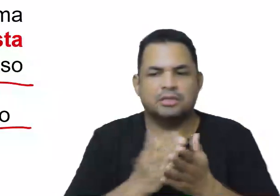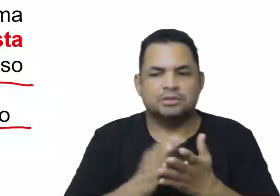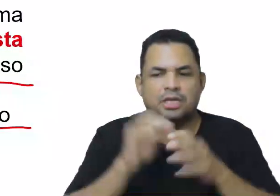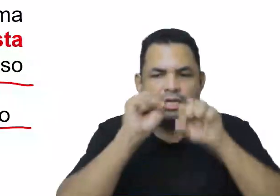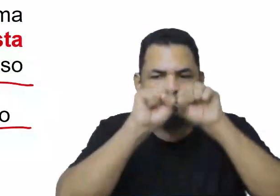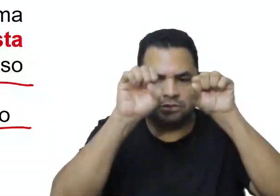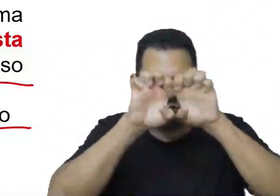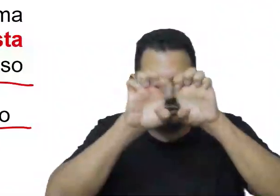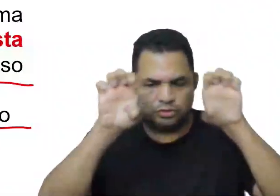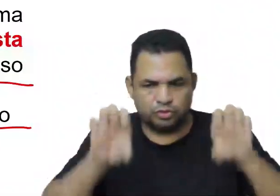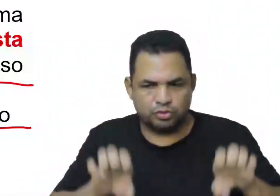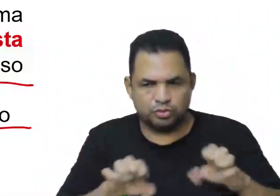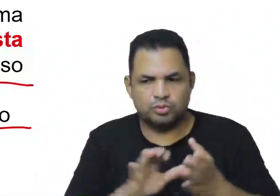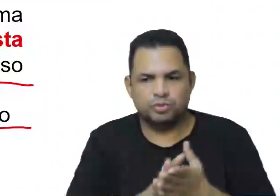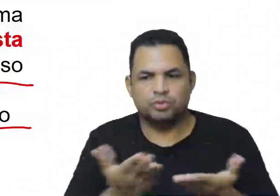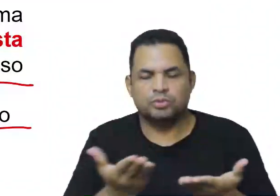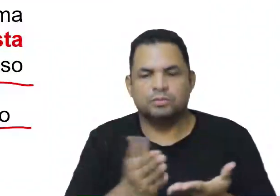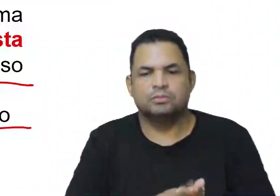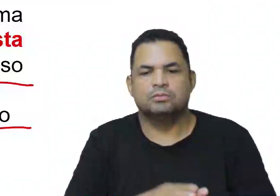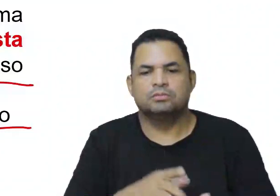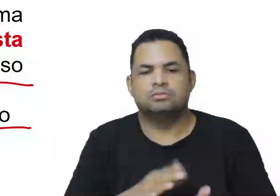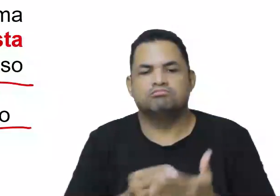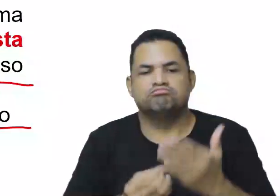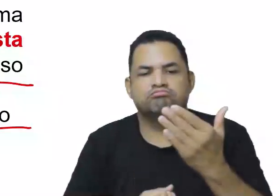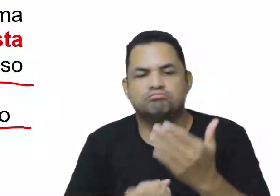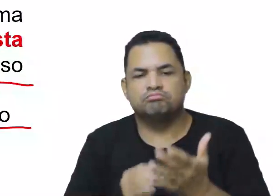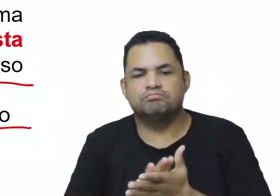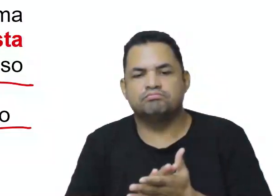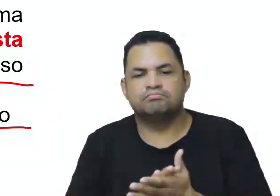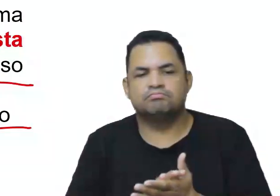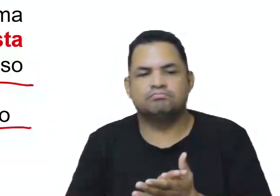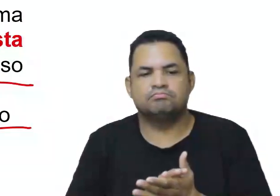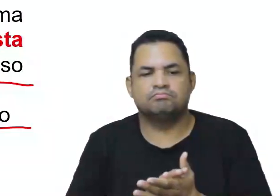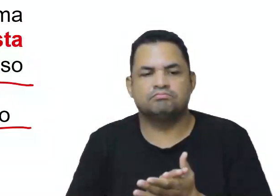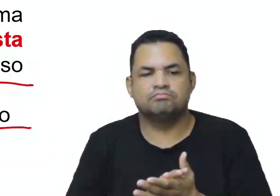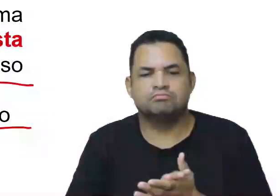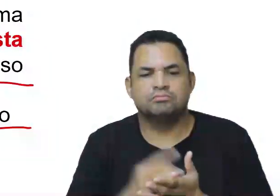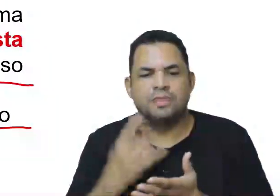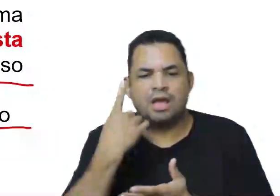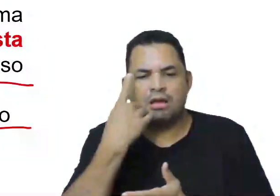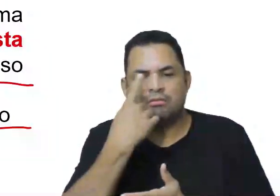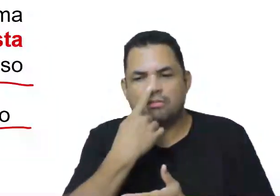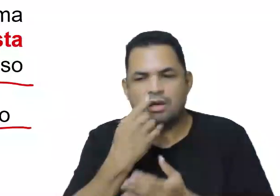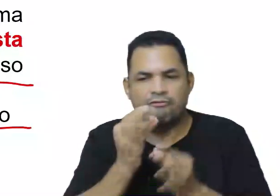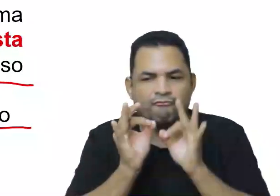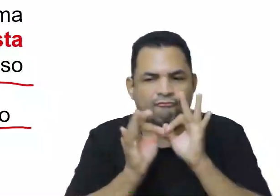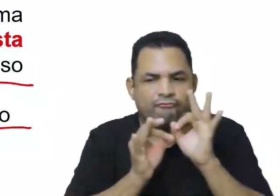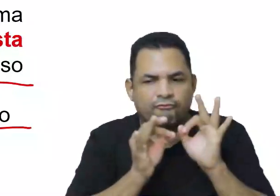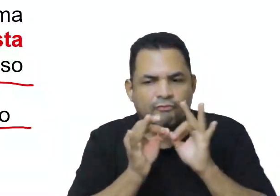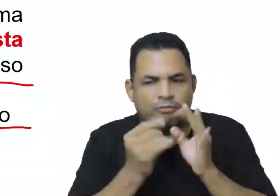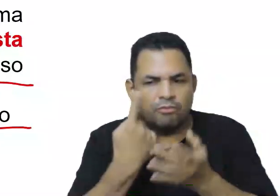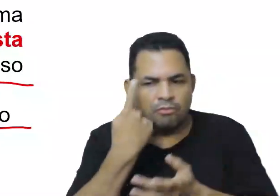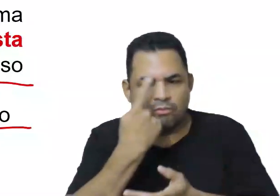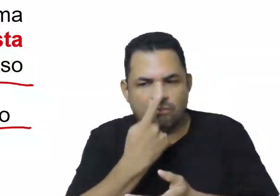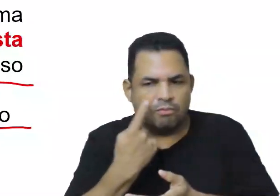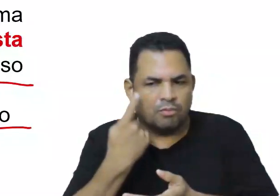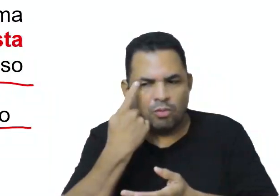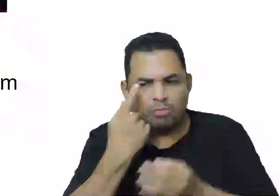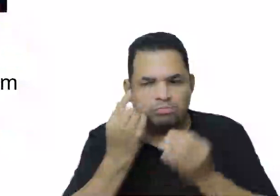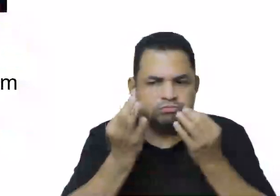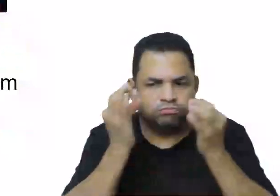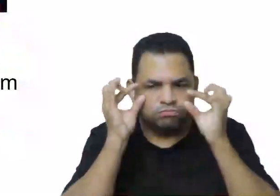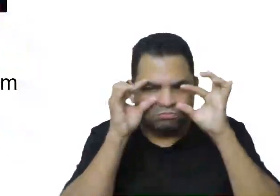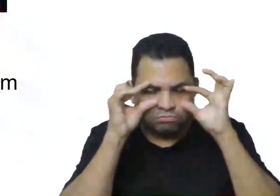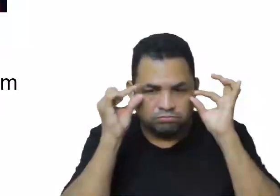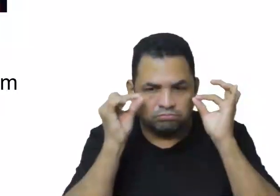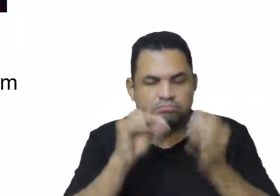que já dão a morfologia desse indivíduo, né? A forma desse